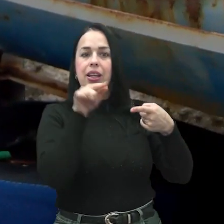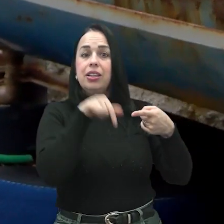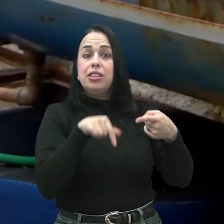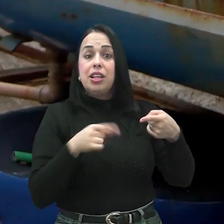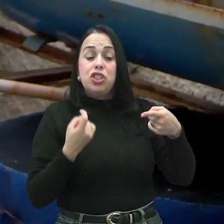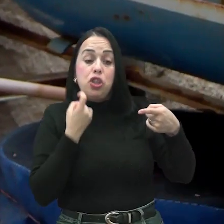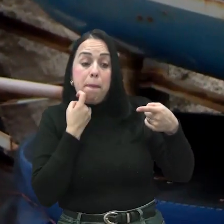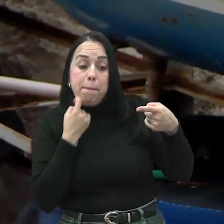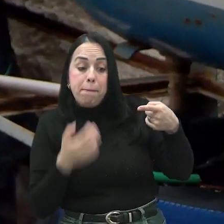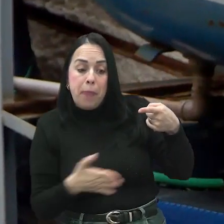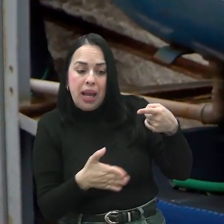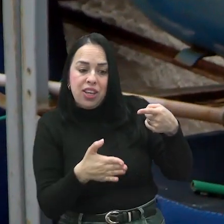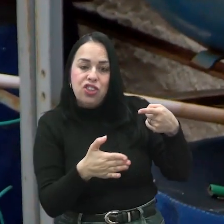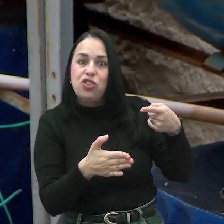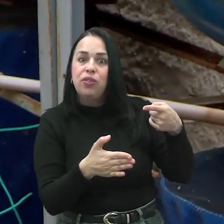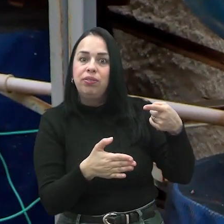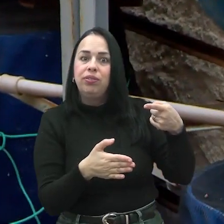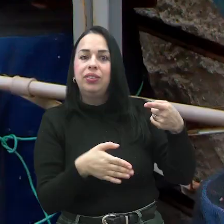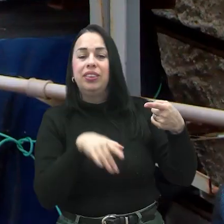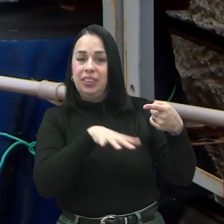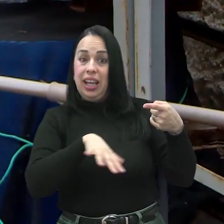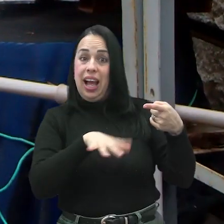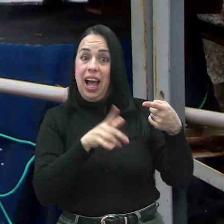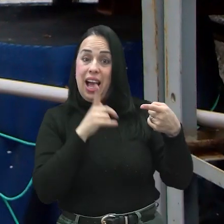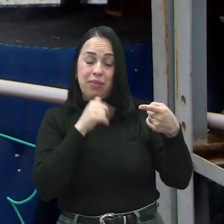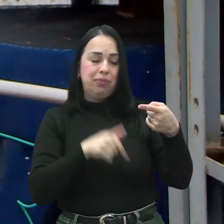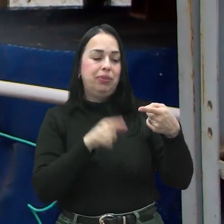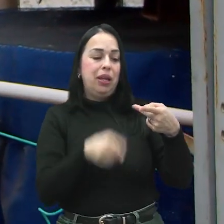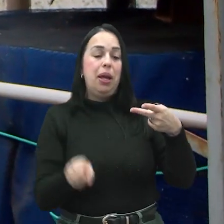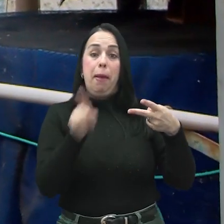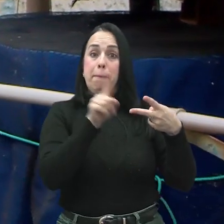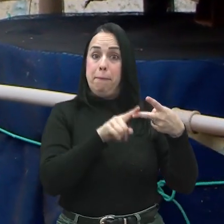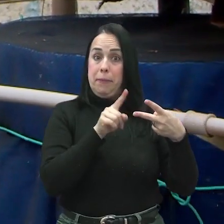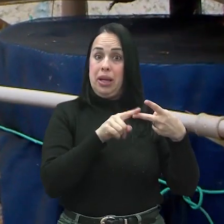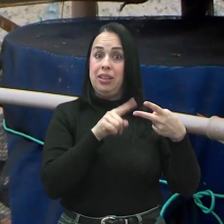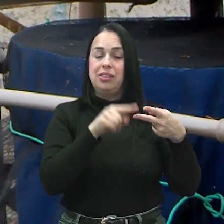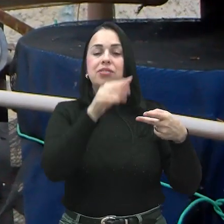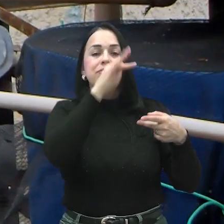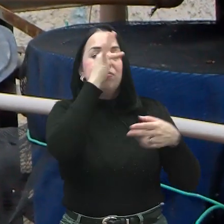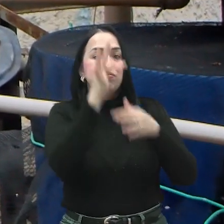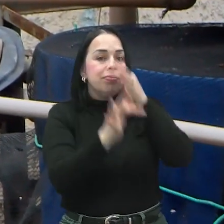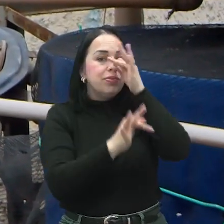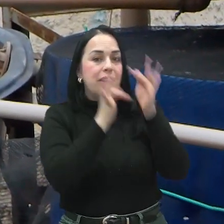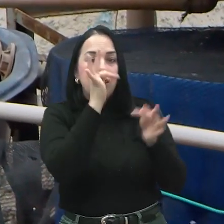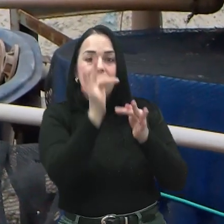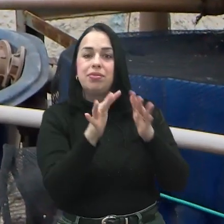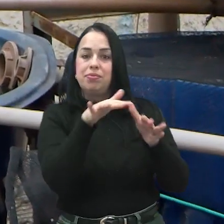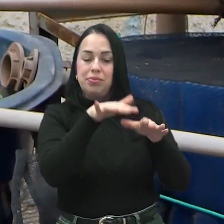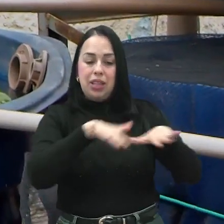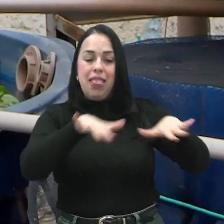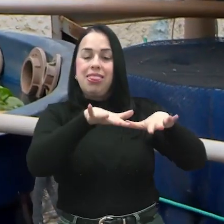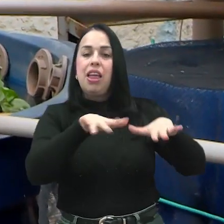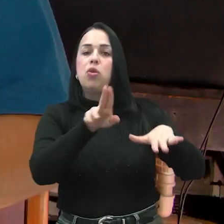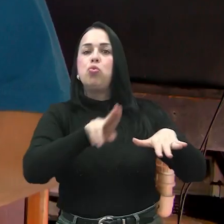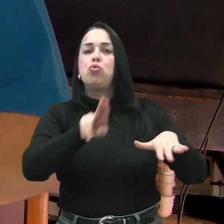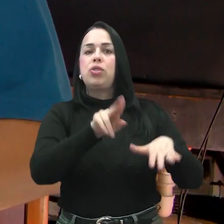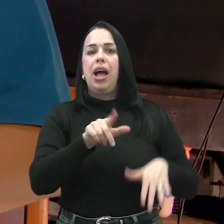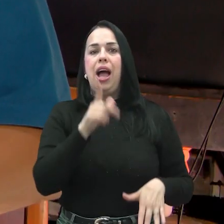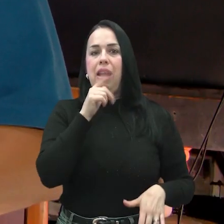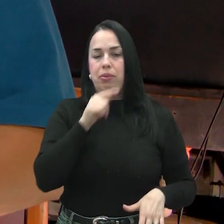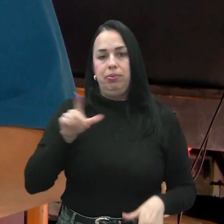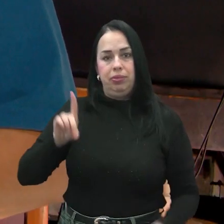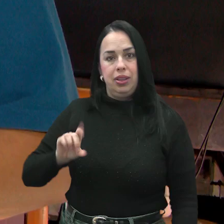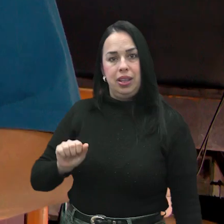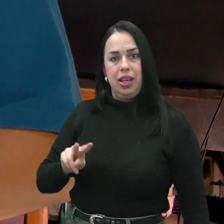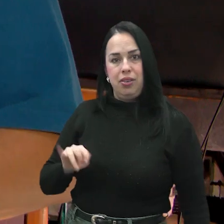que é a criação de peixes e organismos aquáticos, com a hidroponia, o cultivo de plantas em água. O David